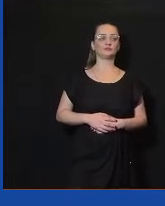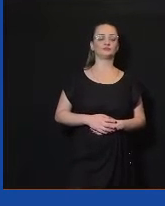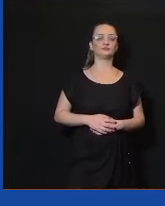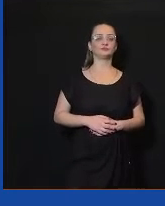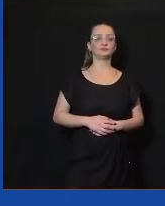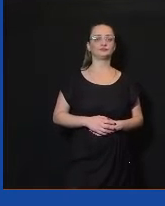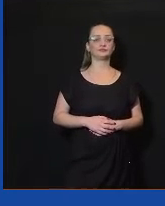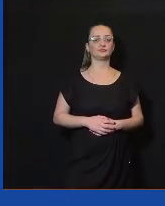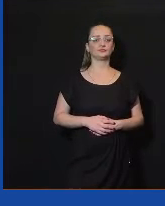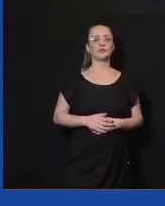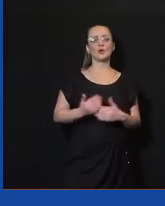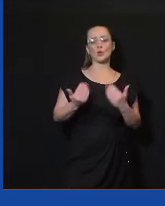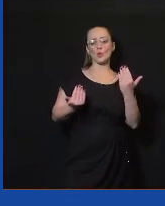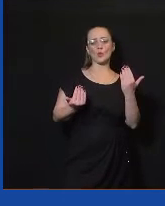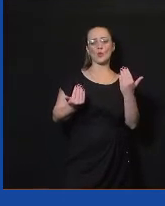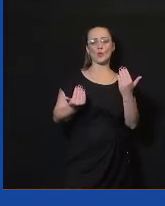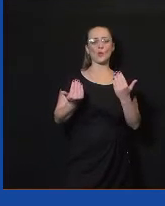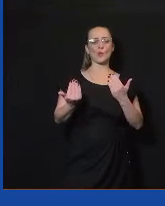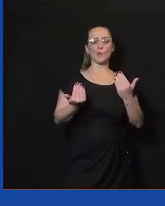Como comparado